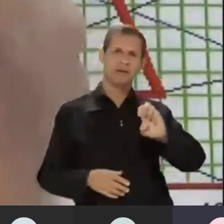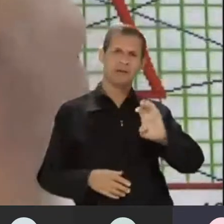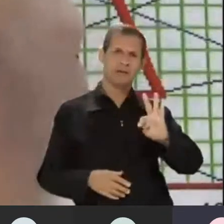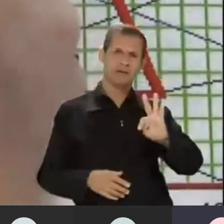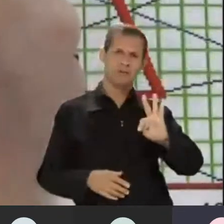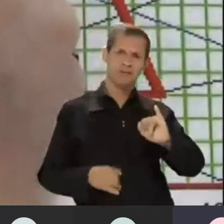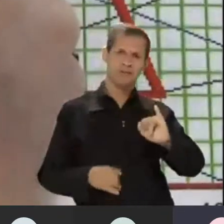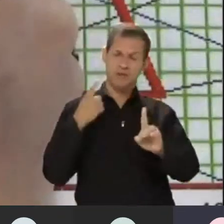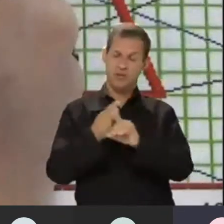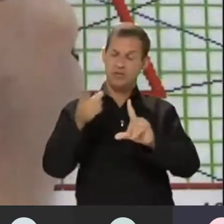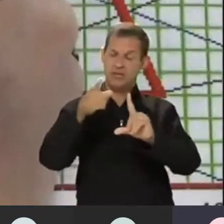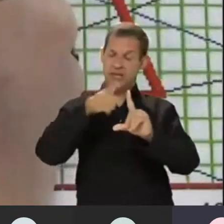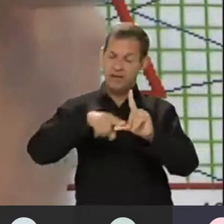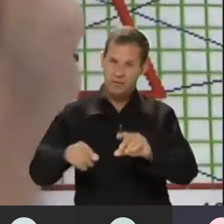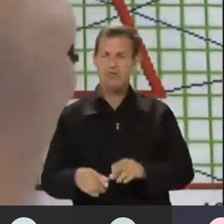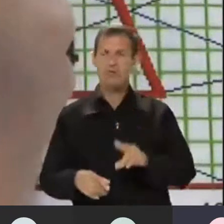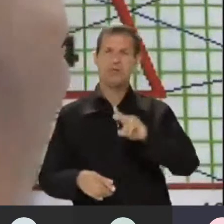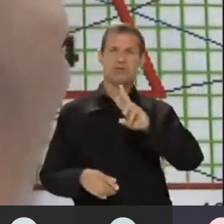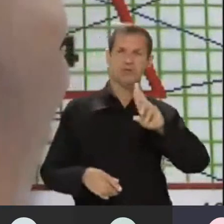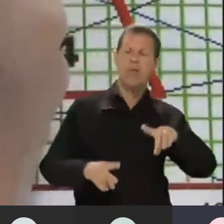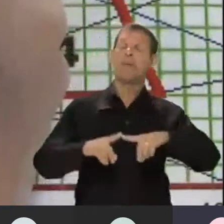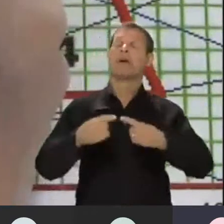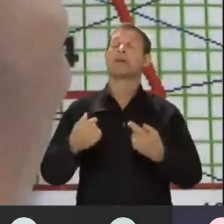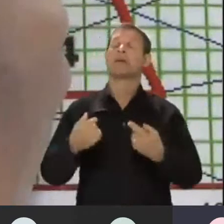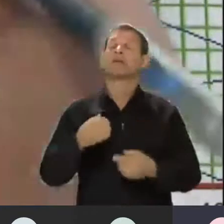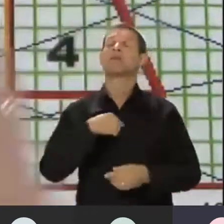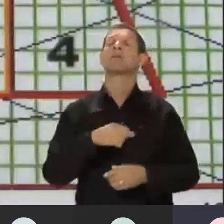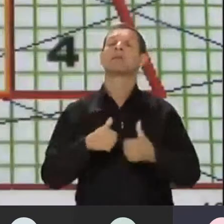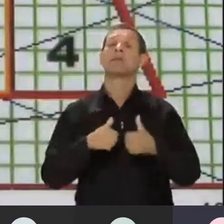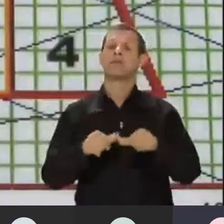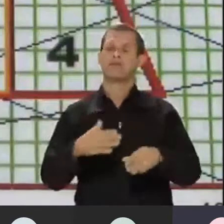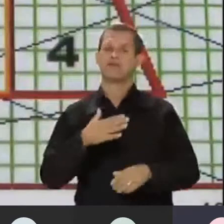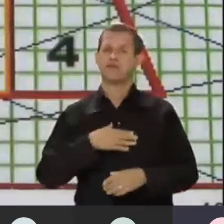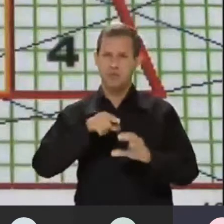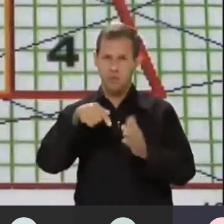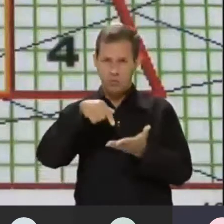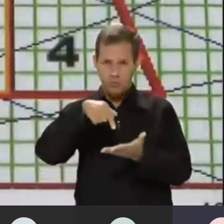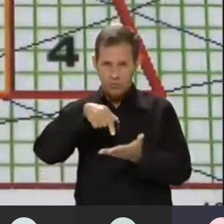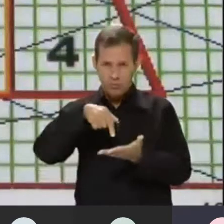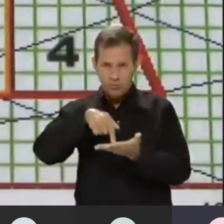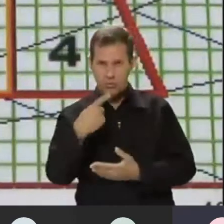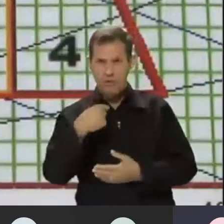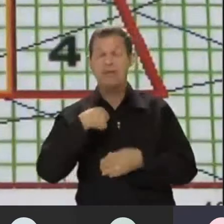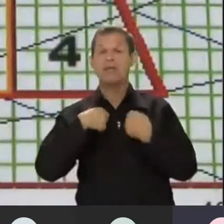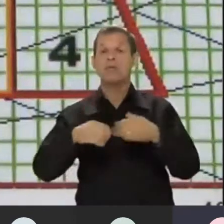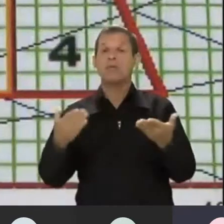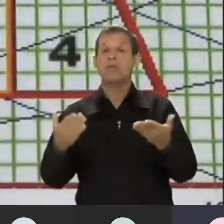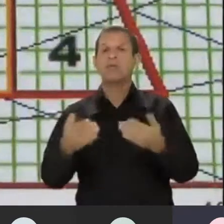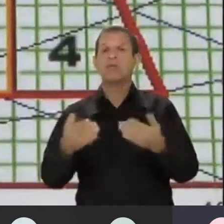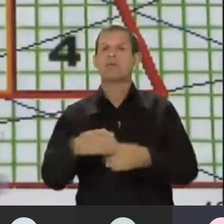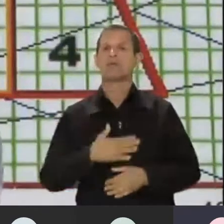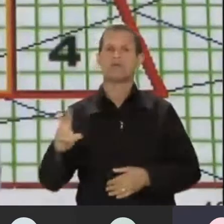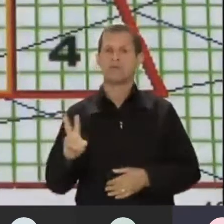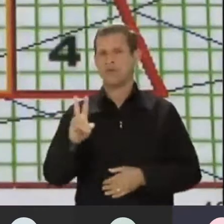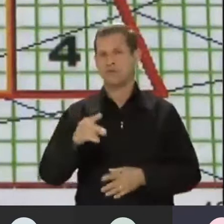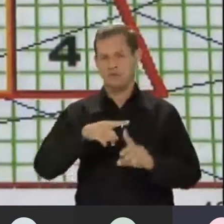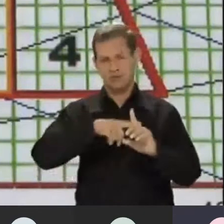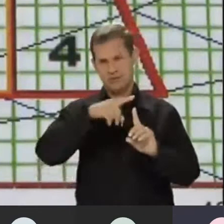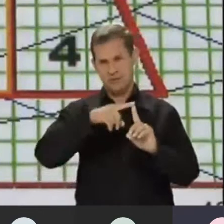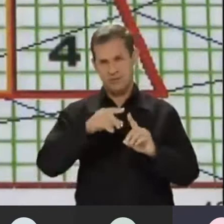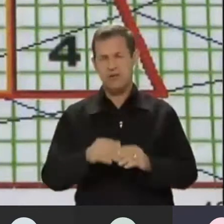parte até encontrar a minha curva da umidade relativa e aqui eu tenho esse meu ponto 1. O que eu preciso agora? Dos meus valores